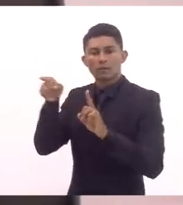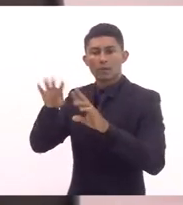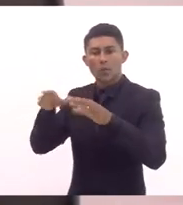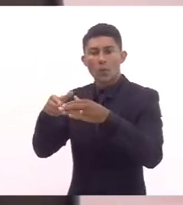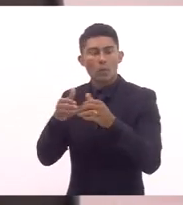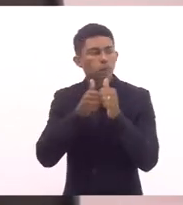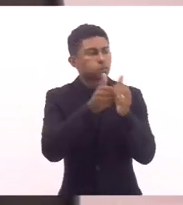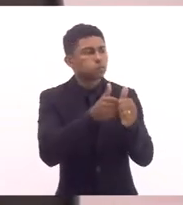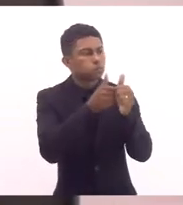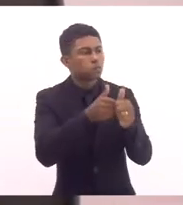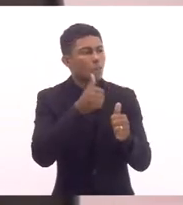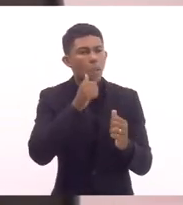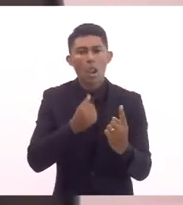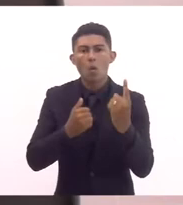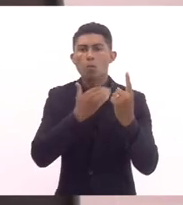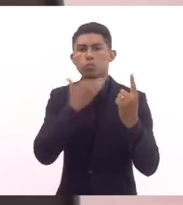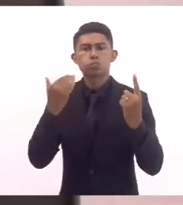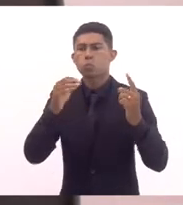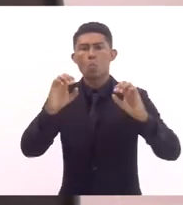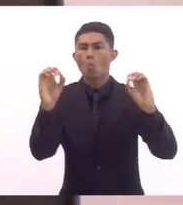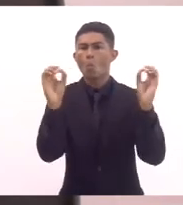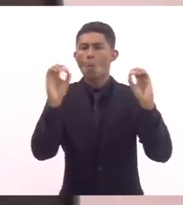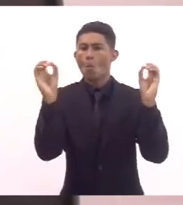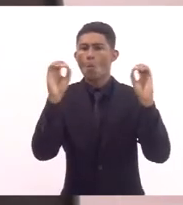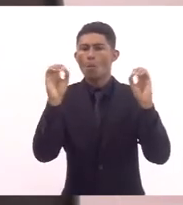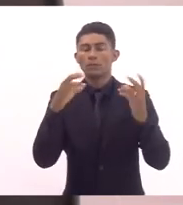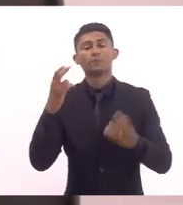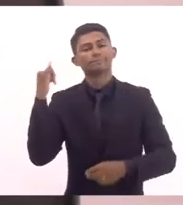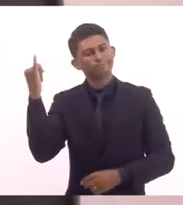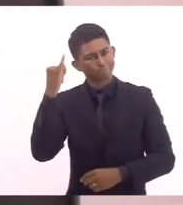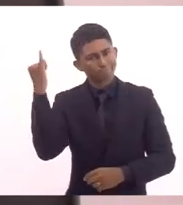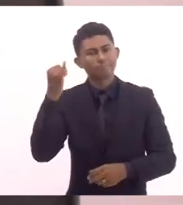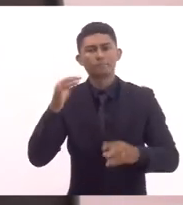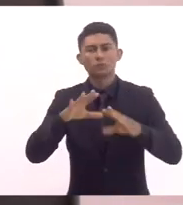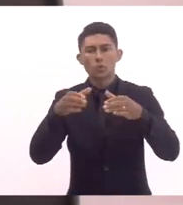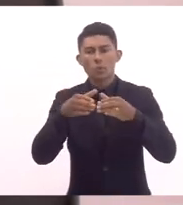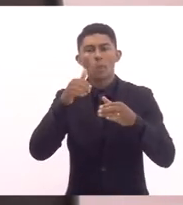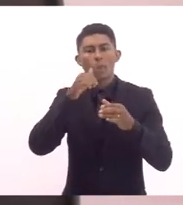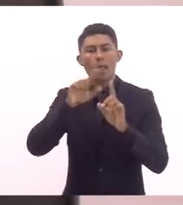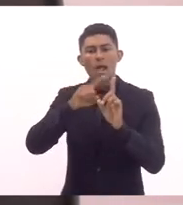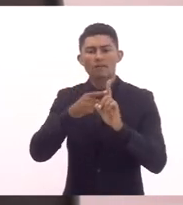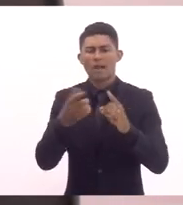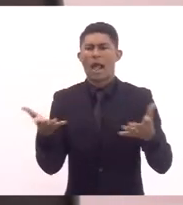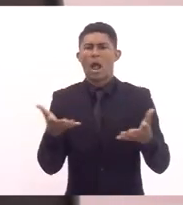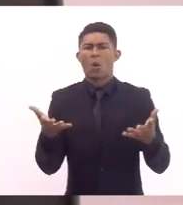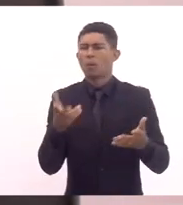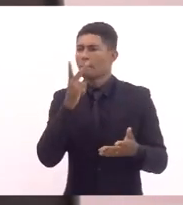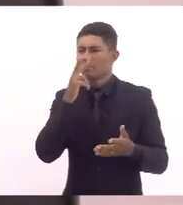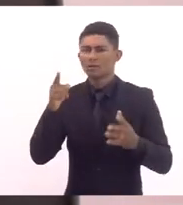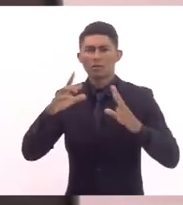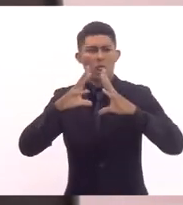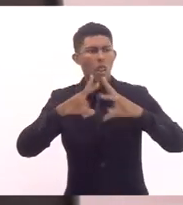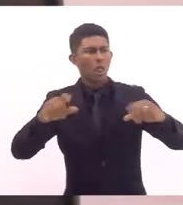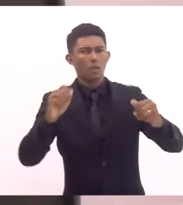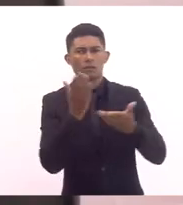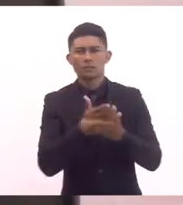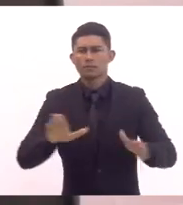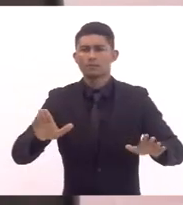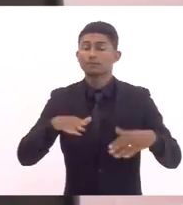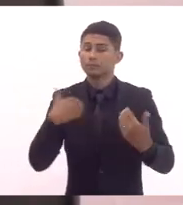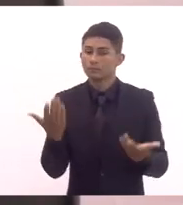roda então a importância da roda de gestante e que agora a gente está aí com esse desmonte uma das propostas do